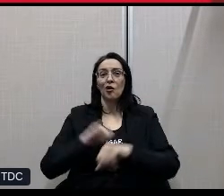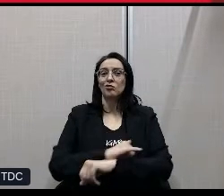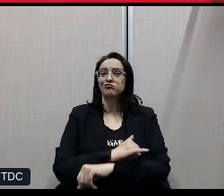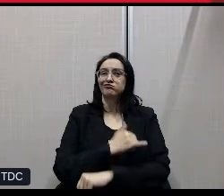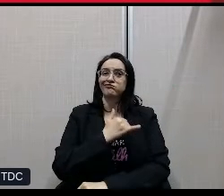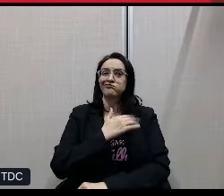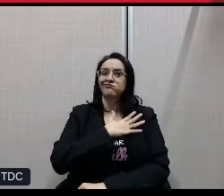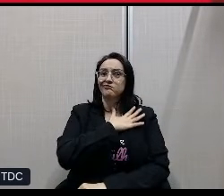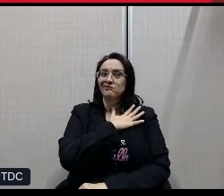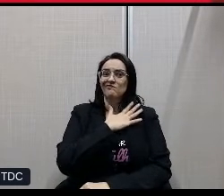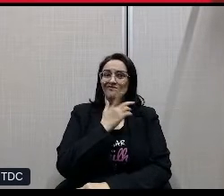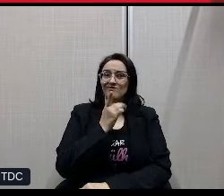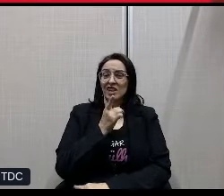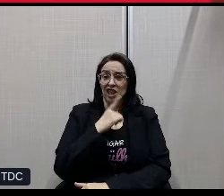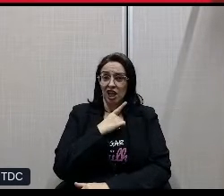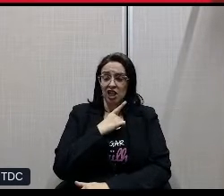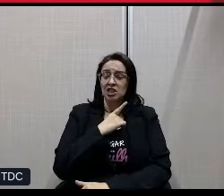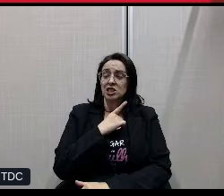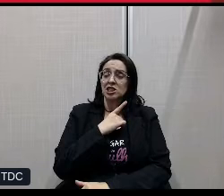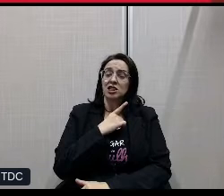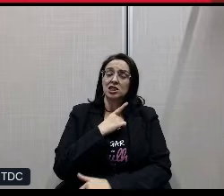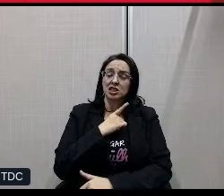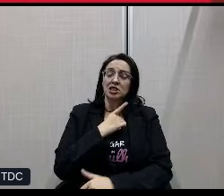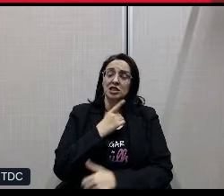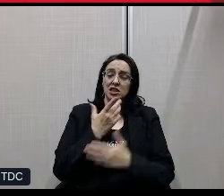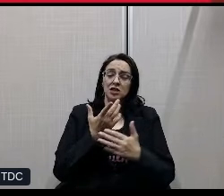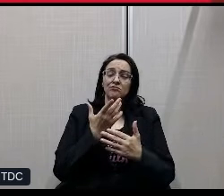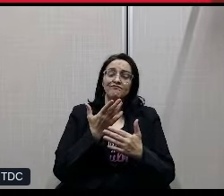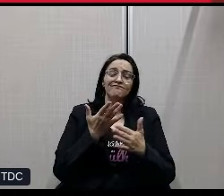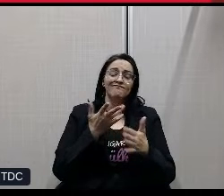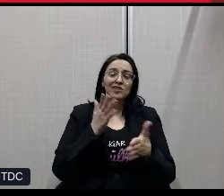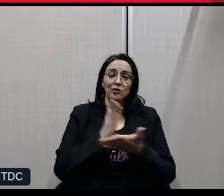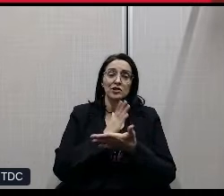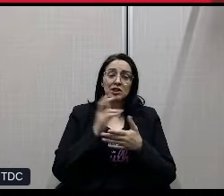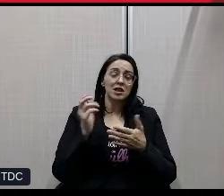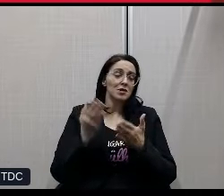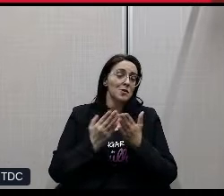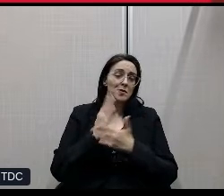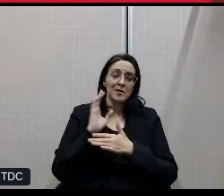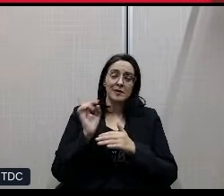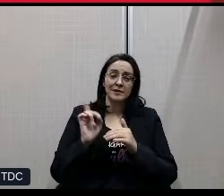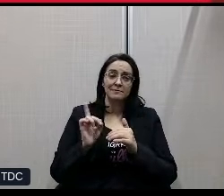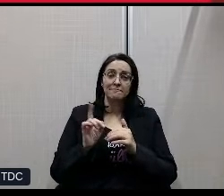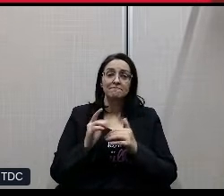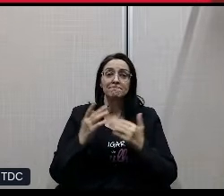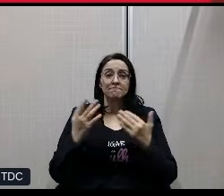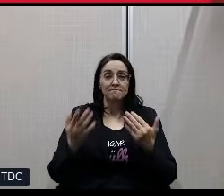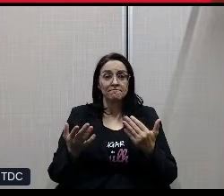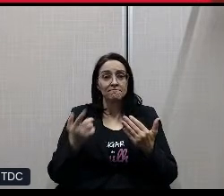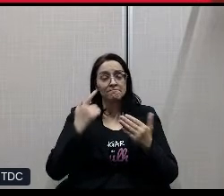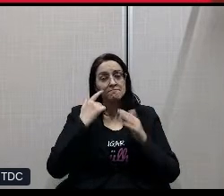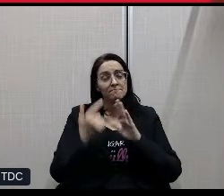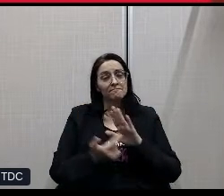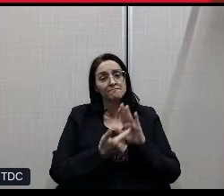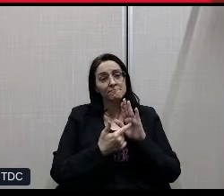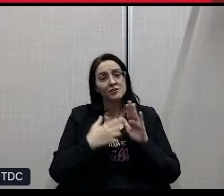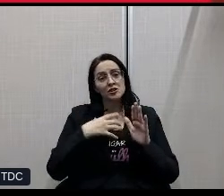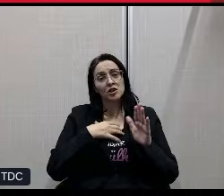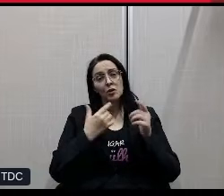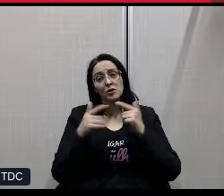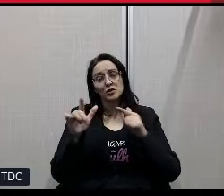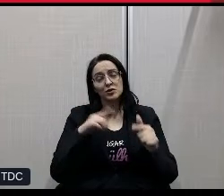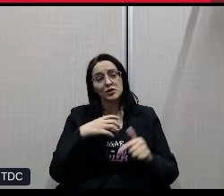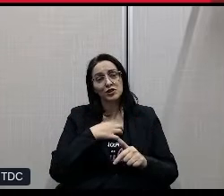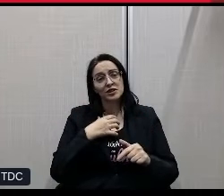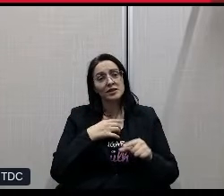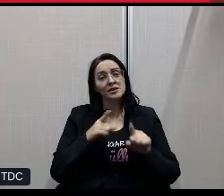Então, a gordofobia, ela pode, no trabalho, ela pode acontecer dessa seguinte forma e de outras formas que